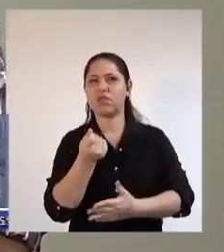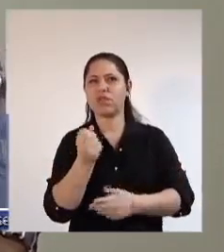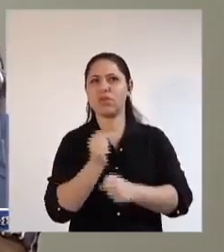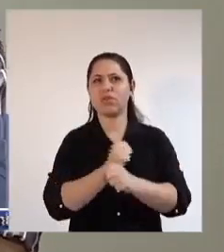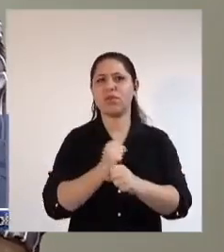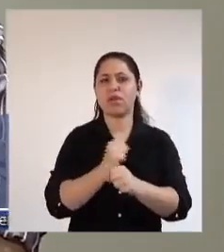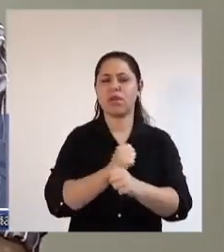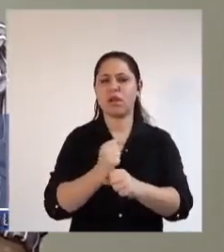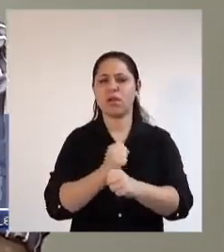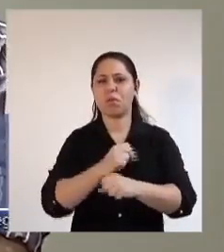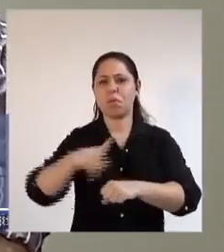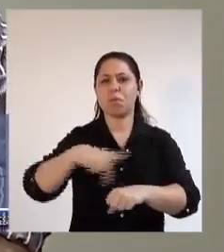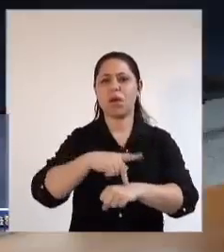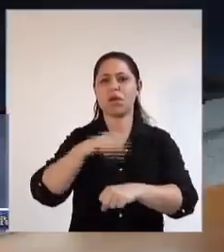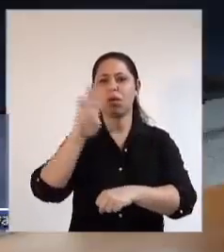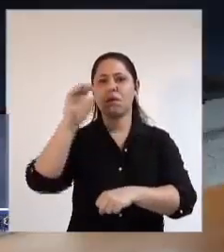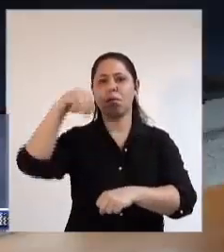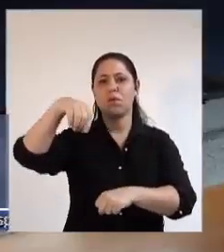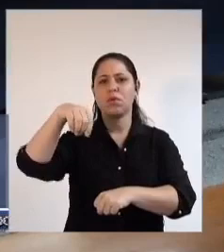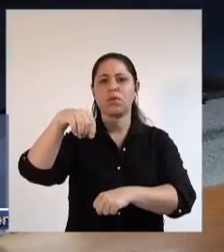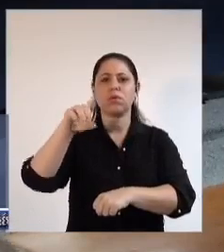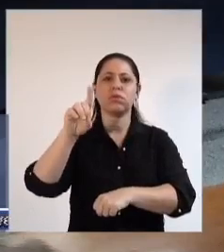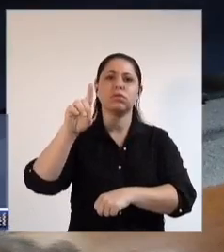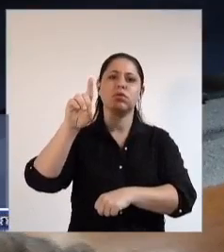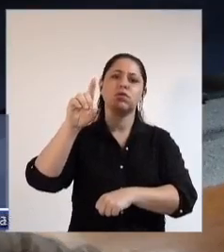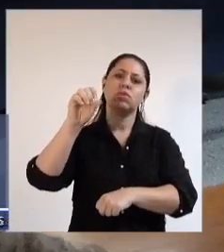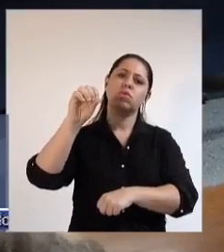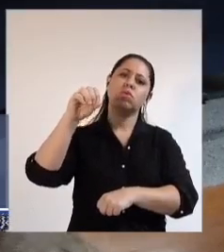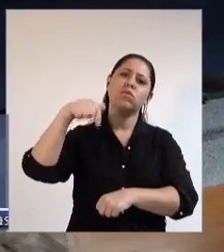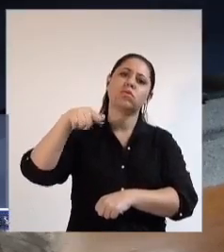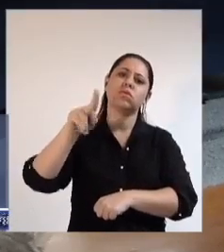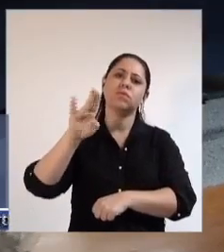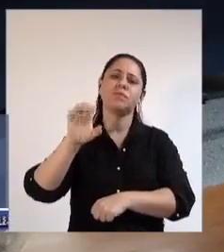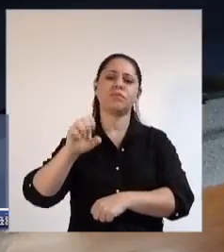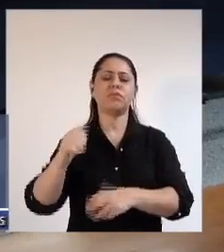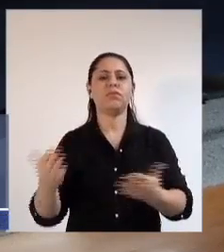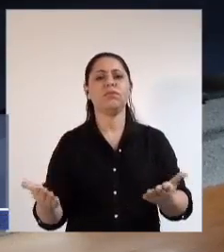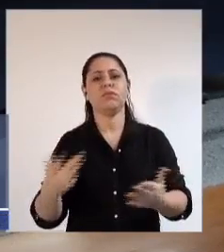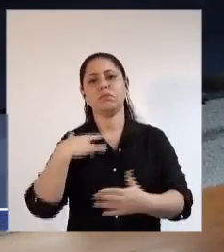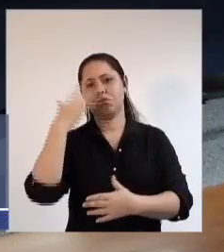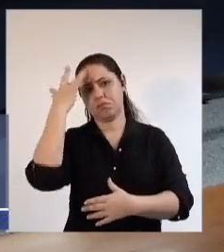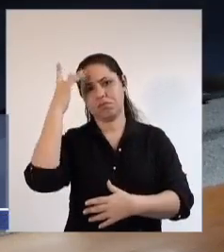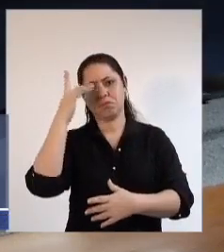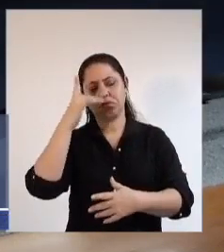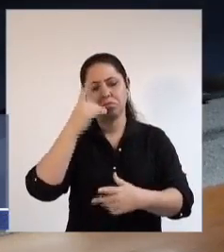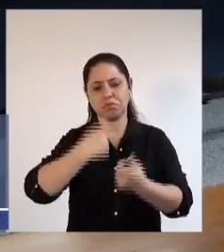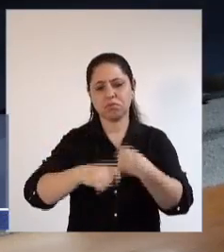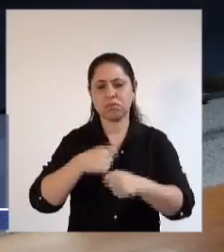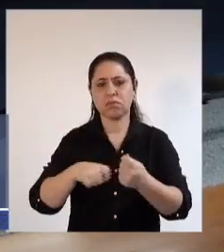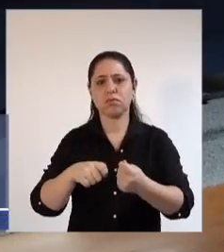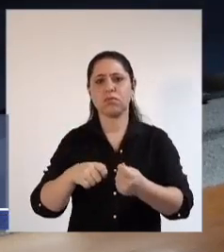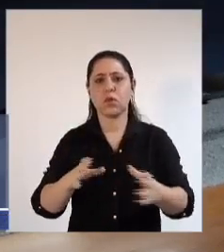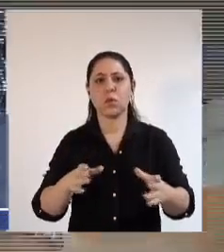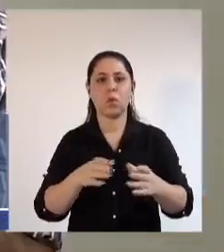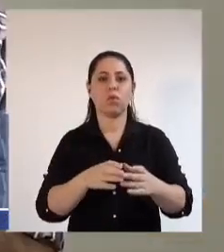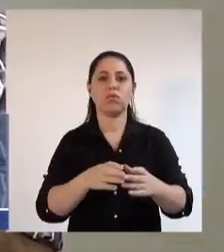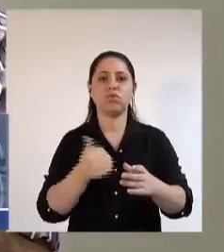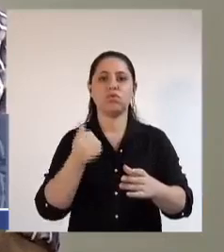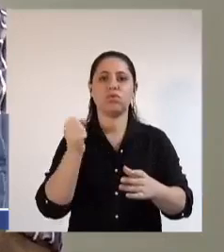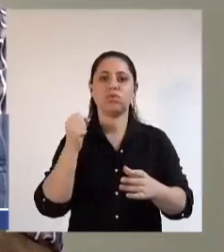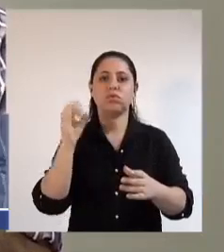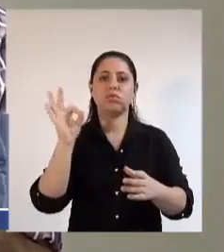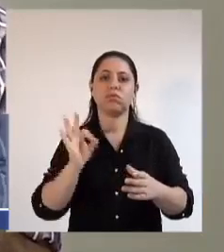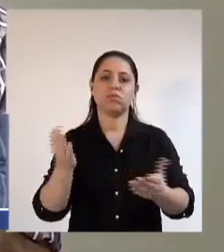mais ou menos talvez mais eu acho que não tem 30% de regularizado ea comissão 18% e essa